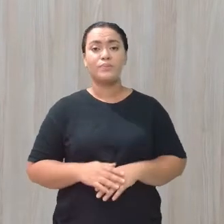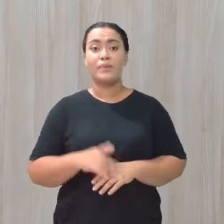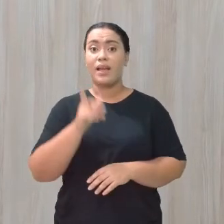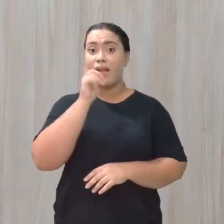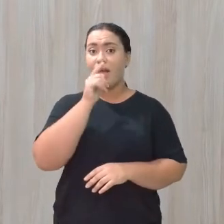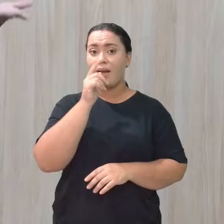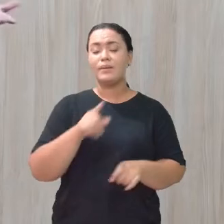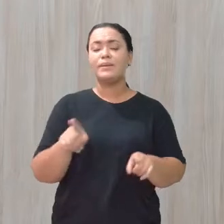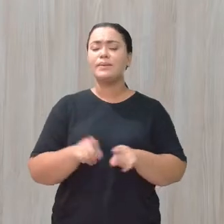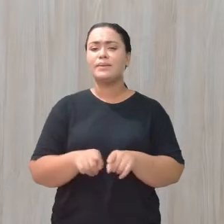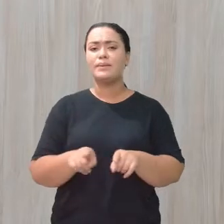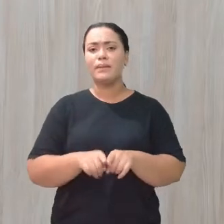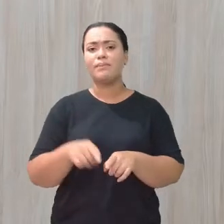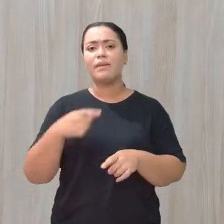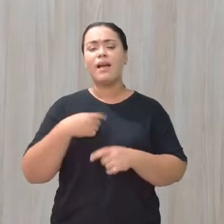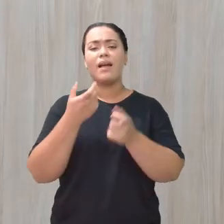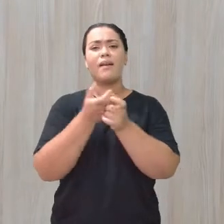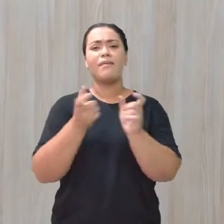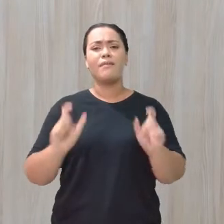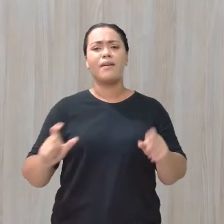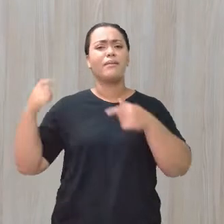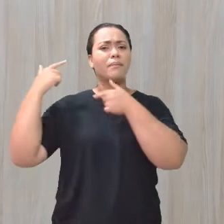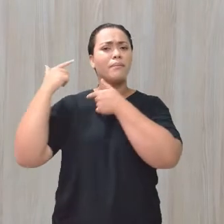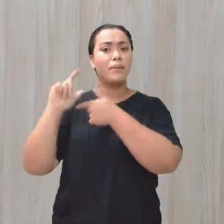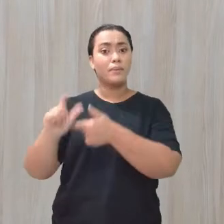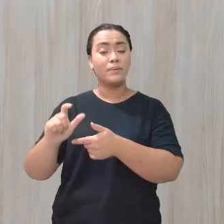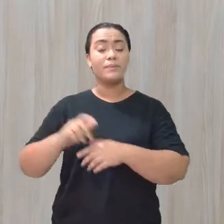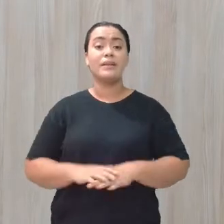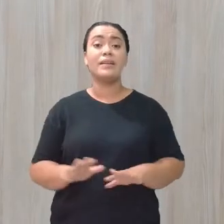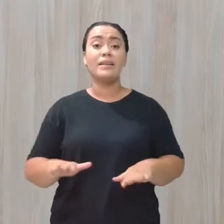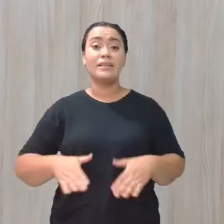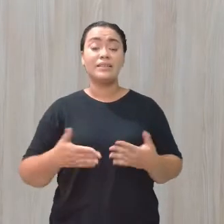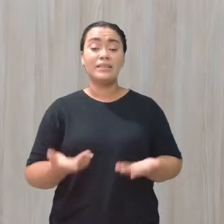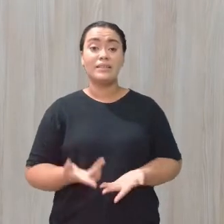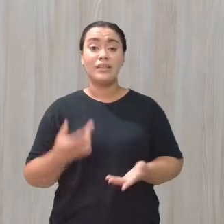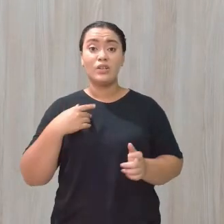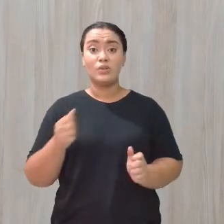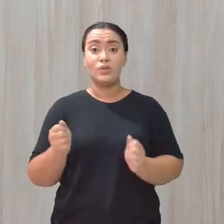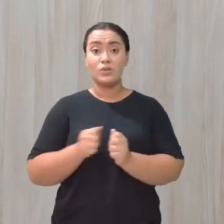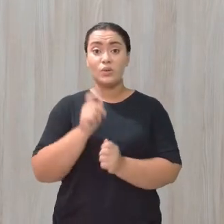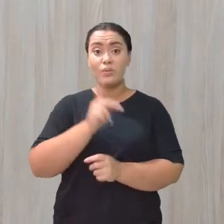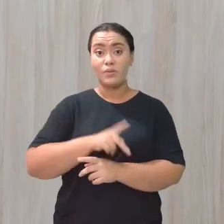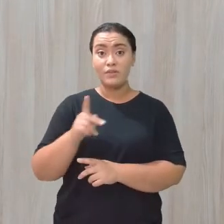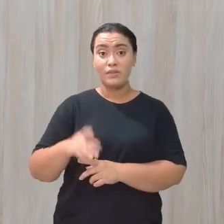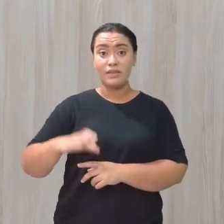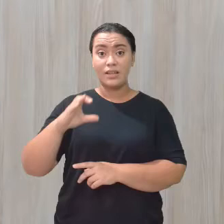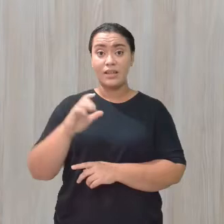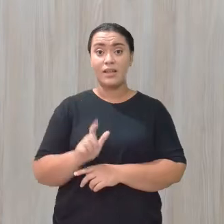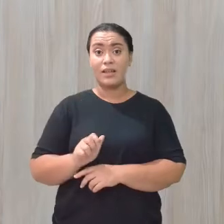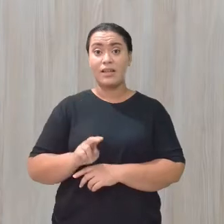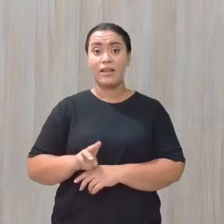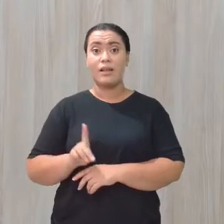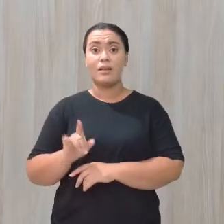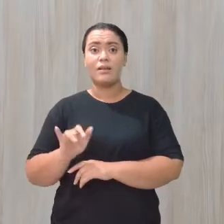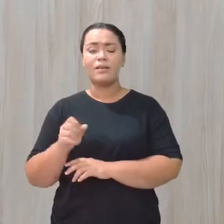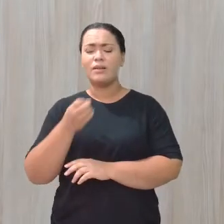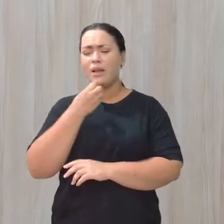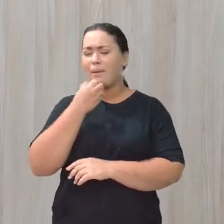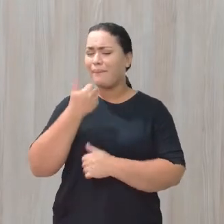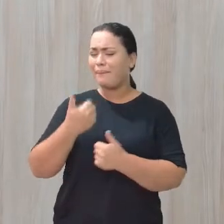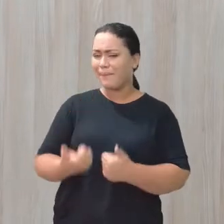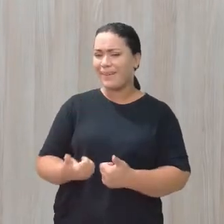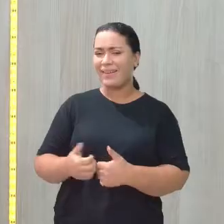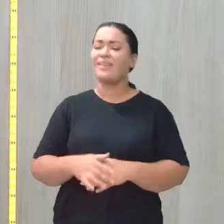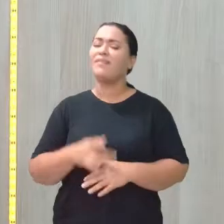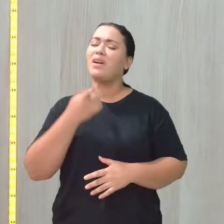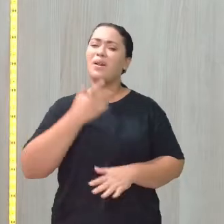água e os ditados populares. Então, para isso, estamos aqui com a professora Cláudia Albuquerque. Tudo bem,